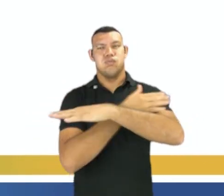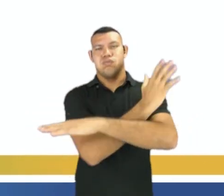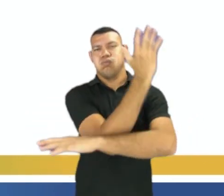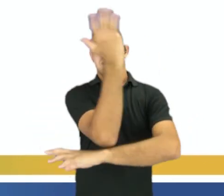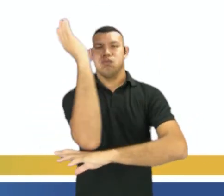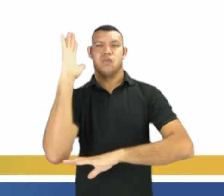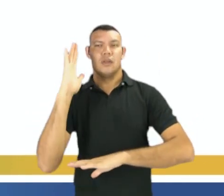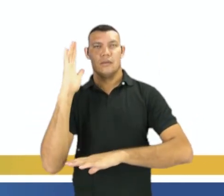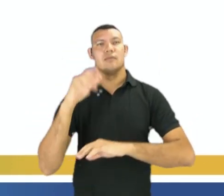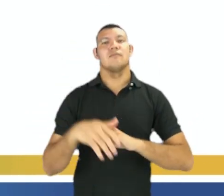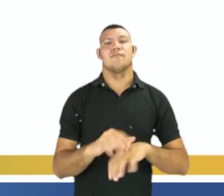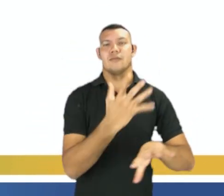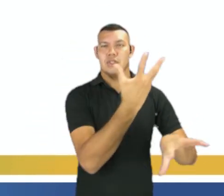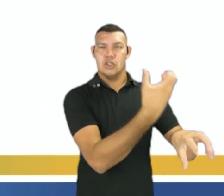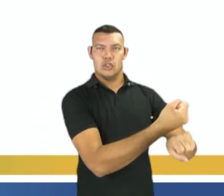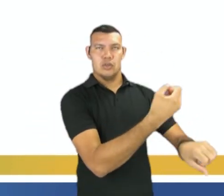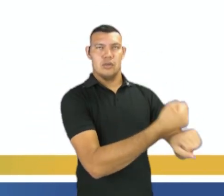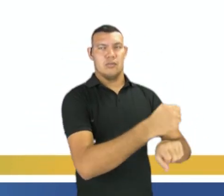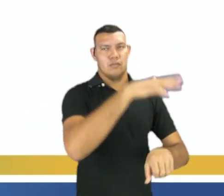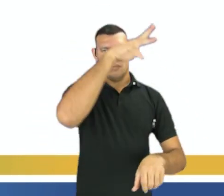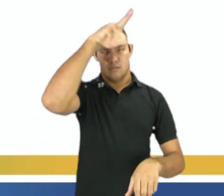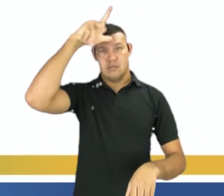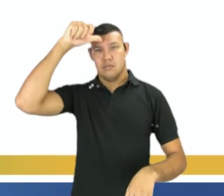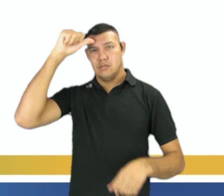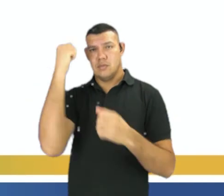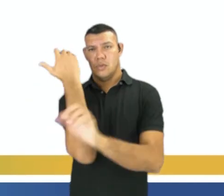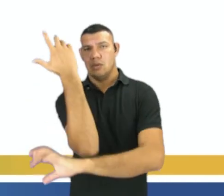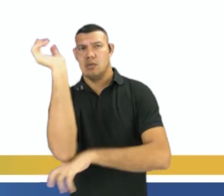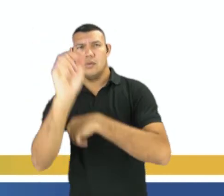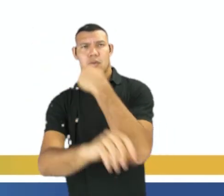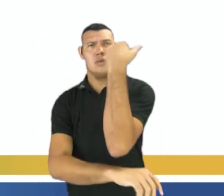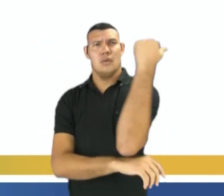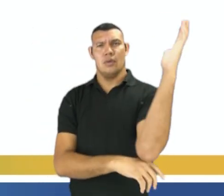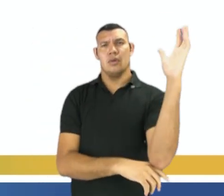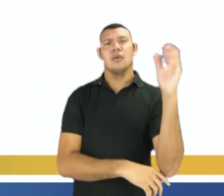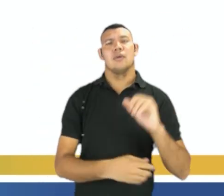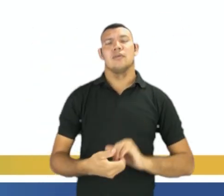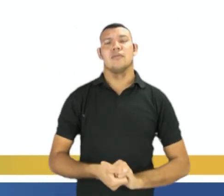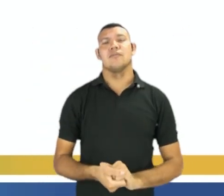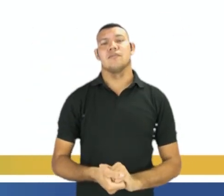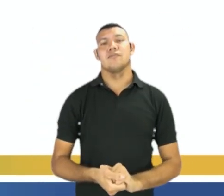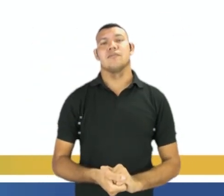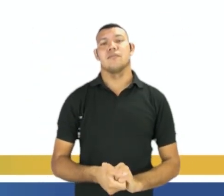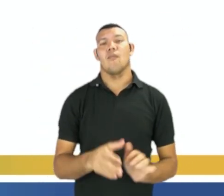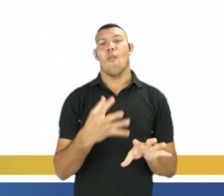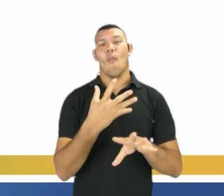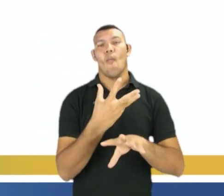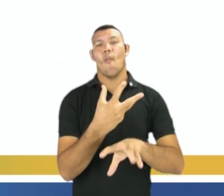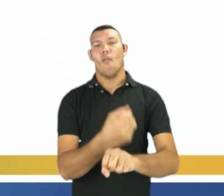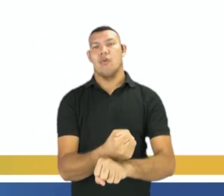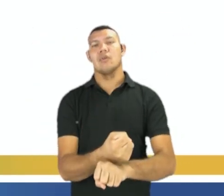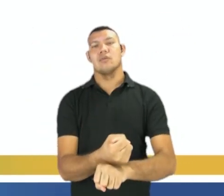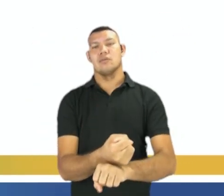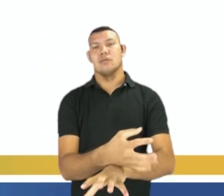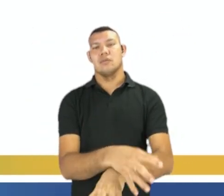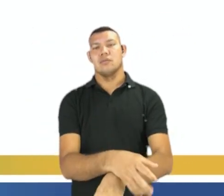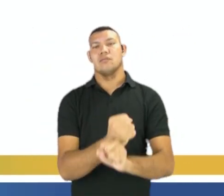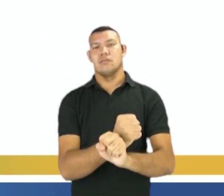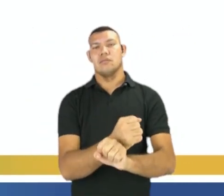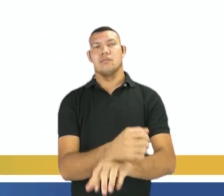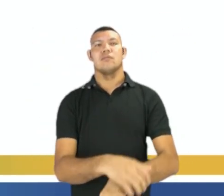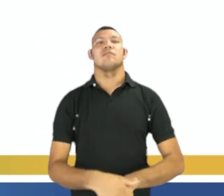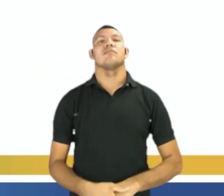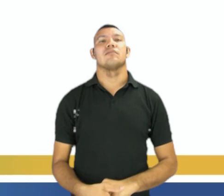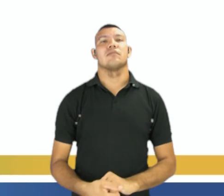temos a Amazônia, a Caatinga, o Cerrado, o Pantanal, a Mata Atlântica e os Pampas, que na verdade foram